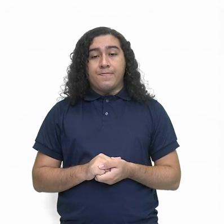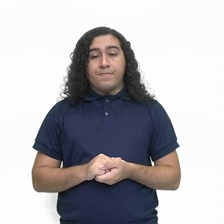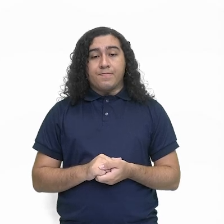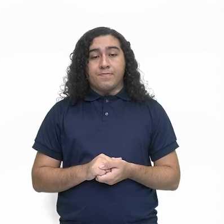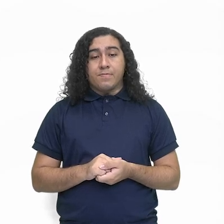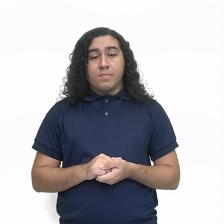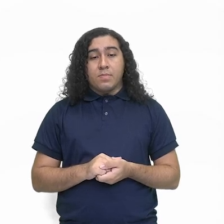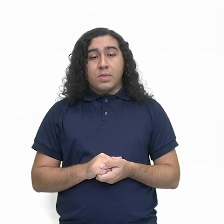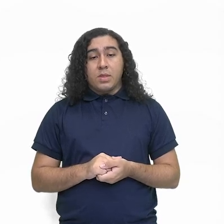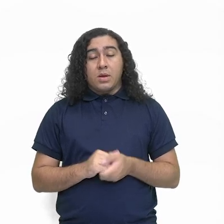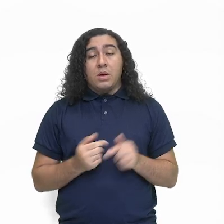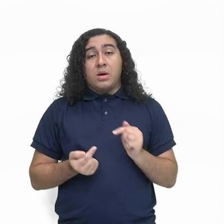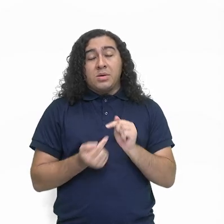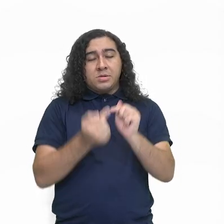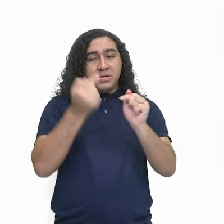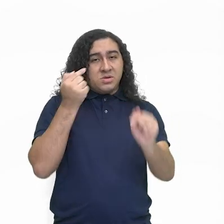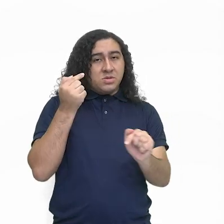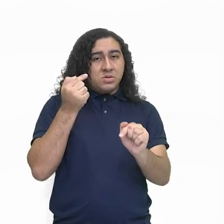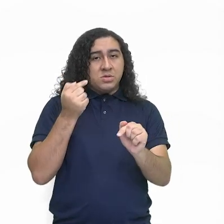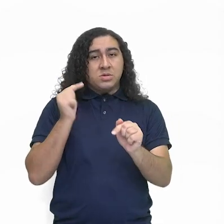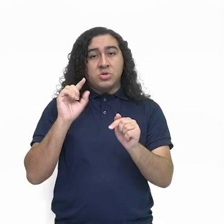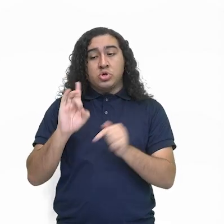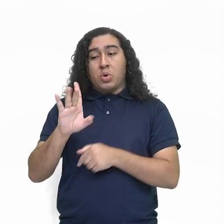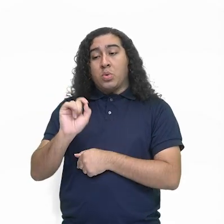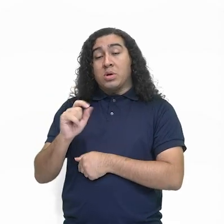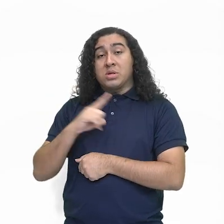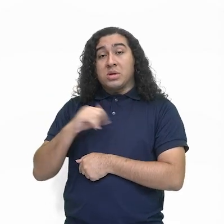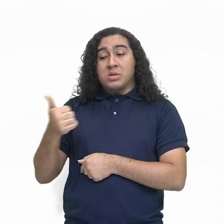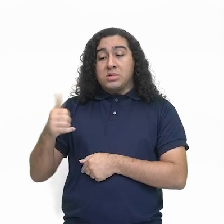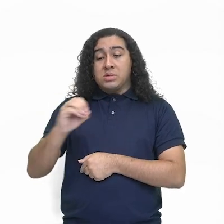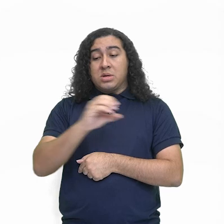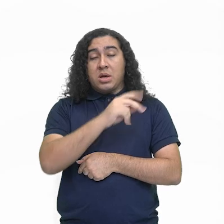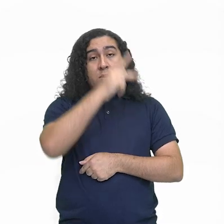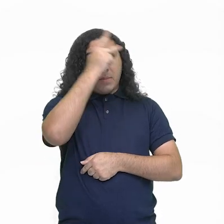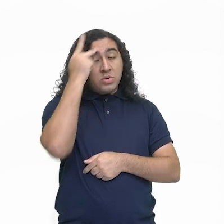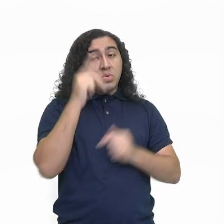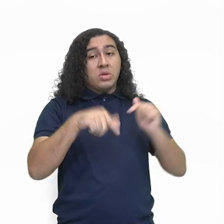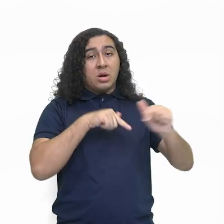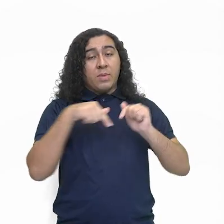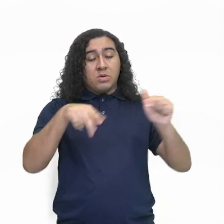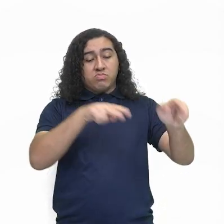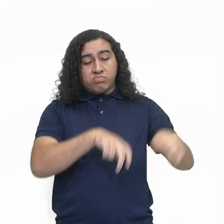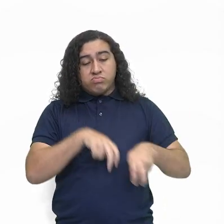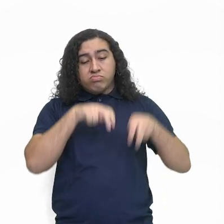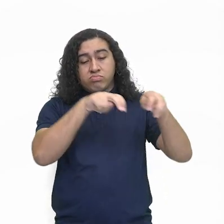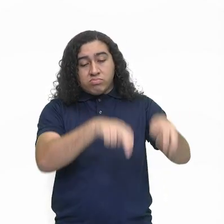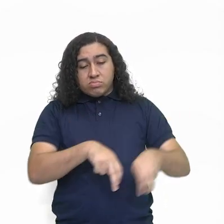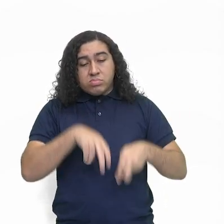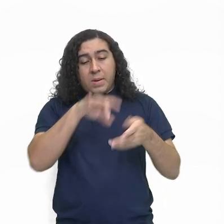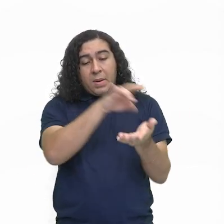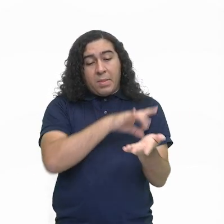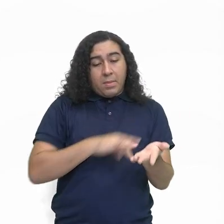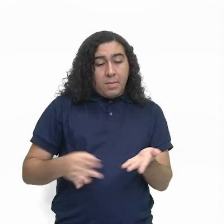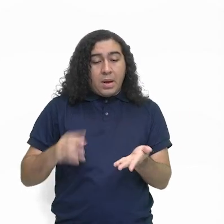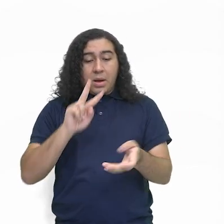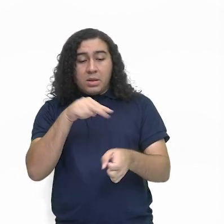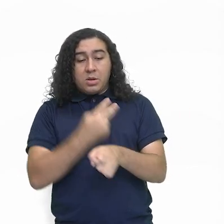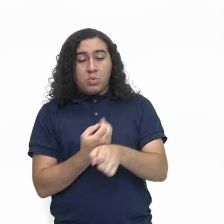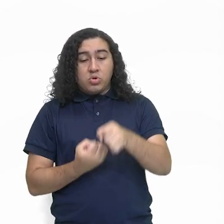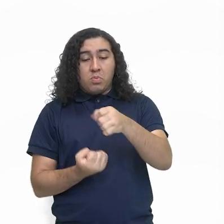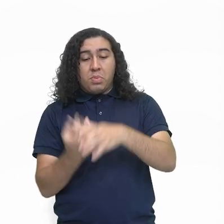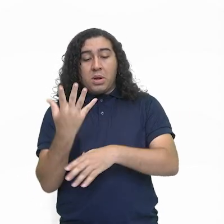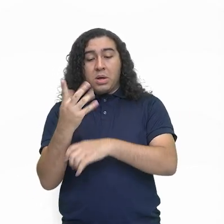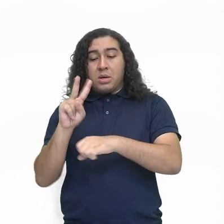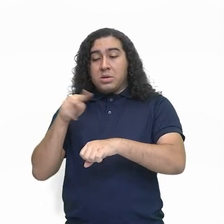200, 500 anos atrás era você ter 100 pessoas ali trabalhando, puxando, plantando e depois colhendo